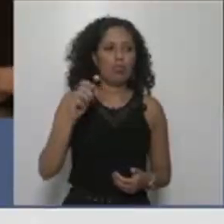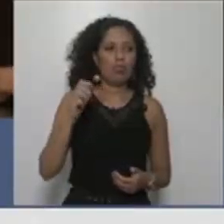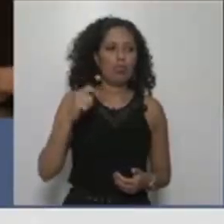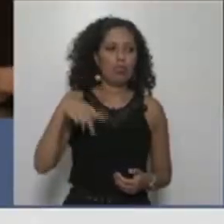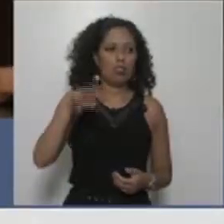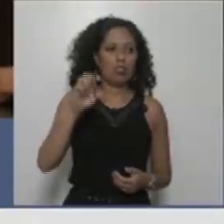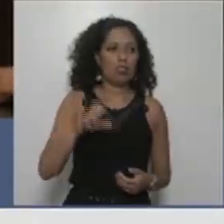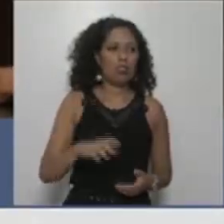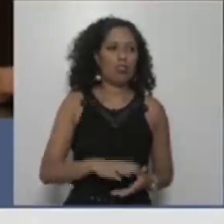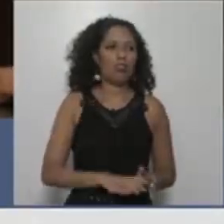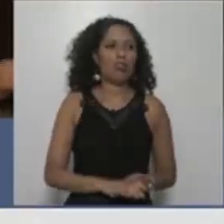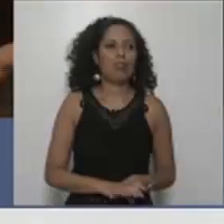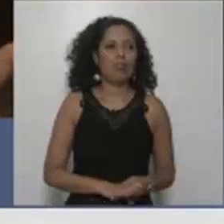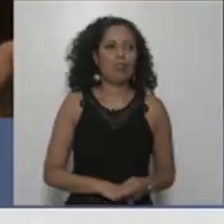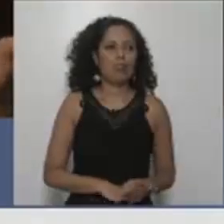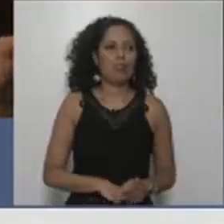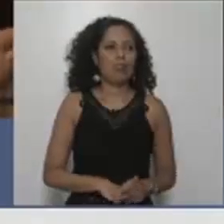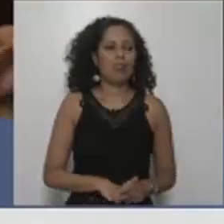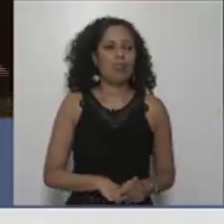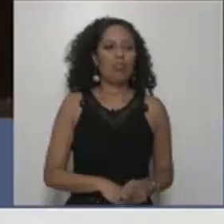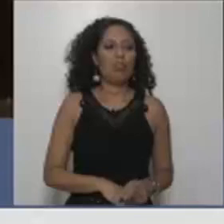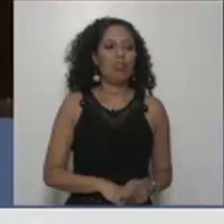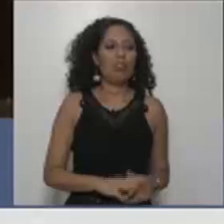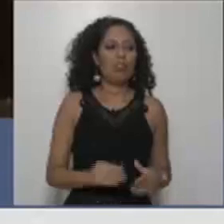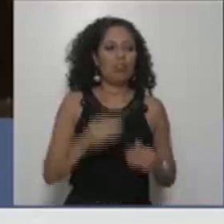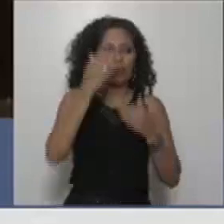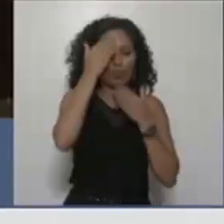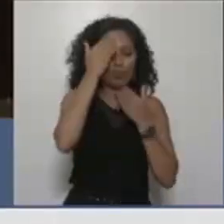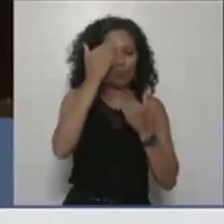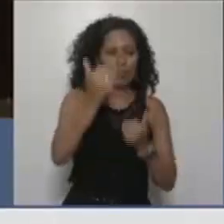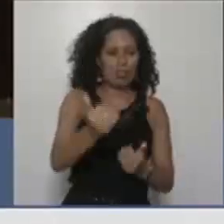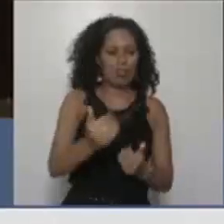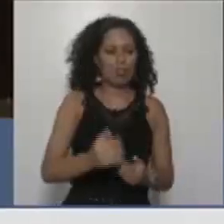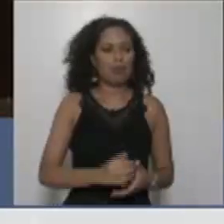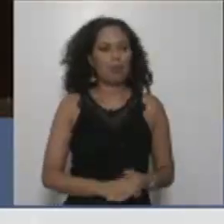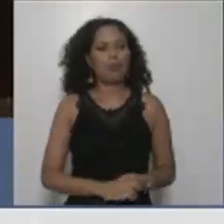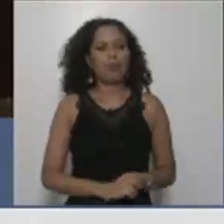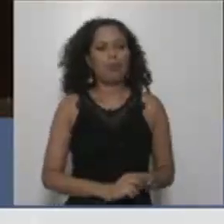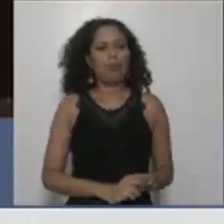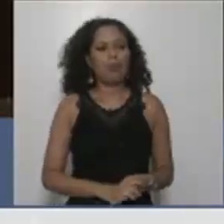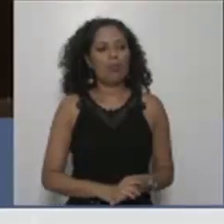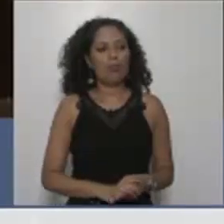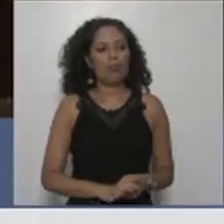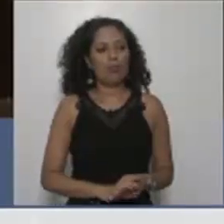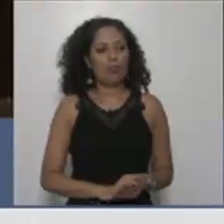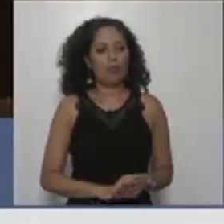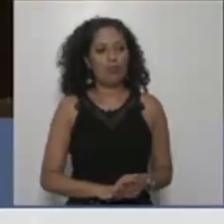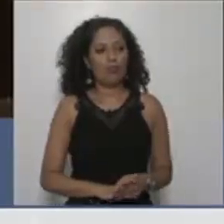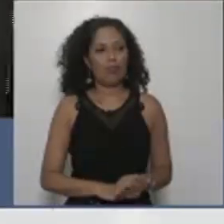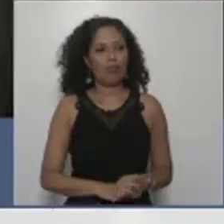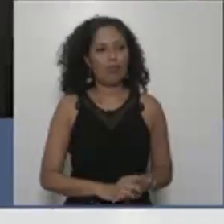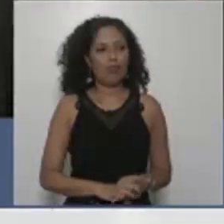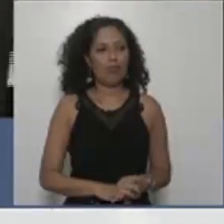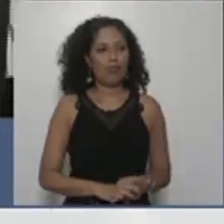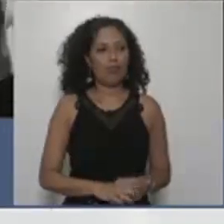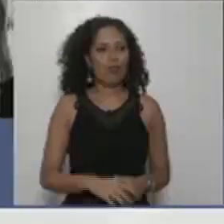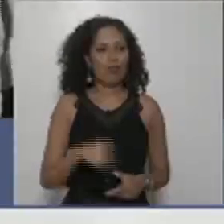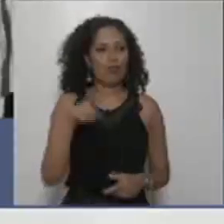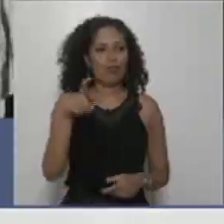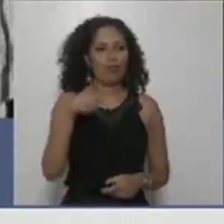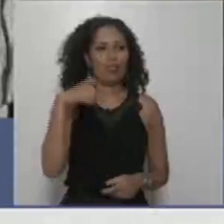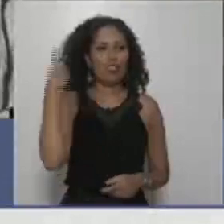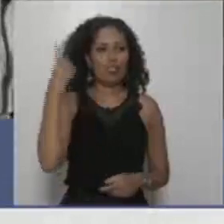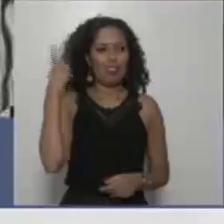da minha fala aqui. Muito obrigado pela parte. Eu estou vendo que a deputada Renata,